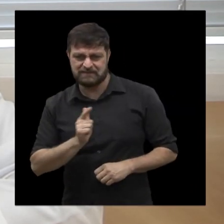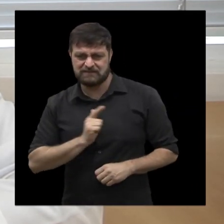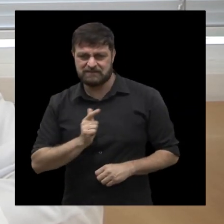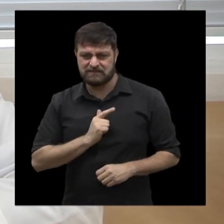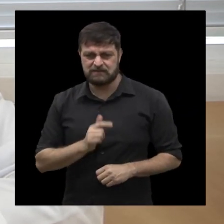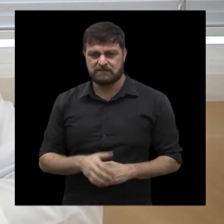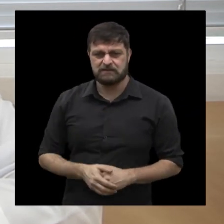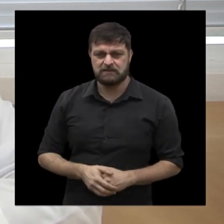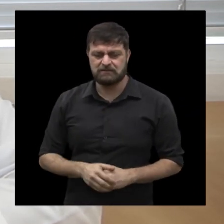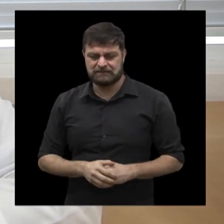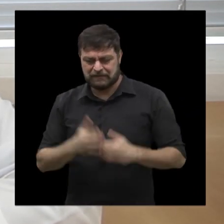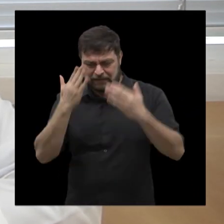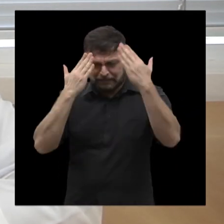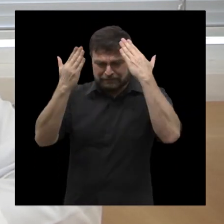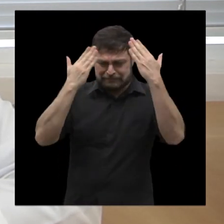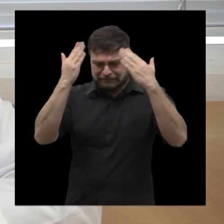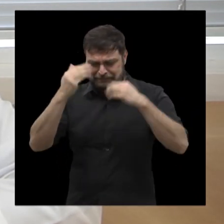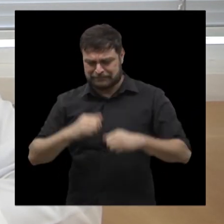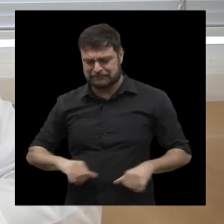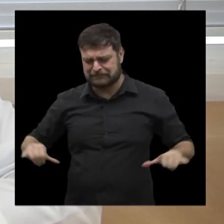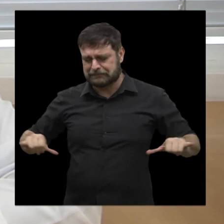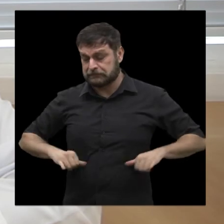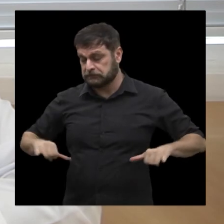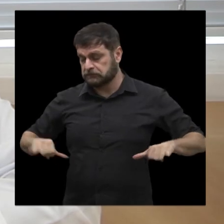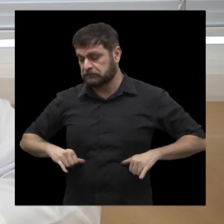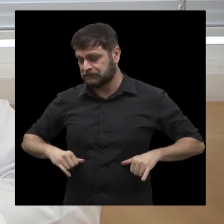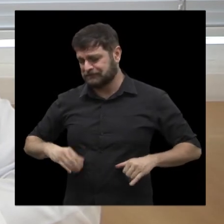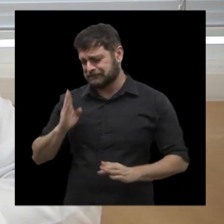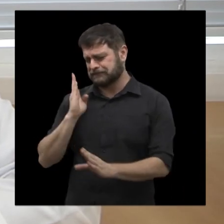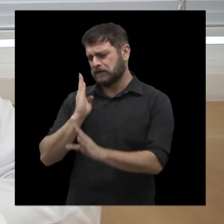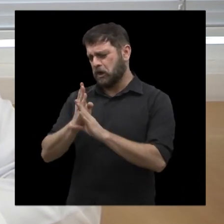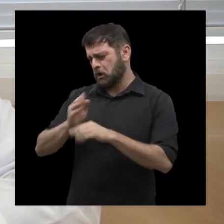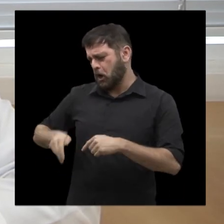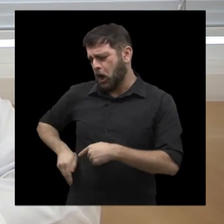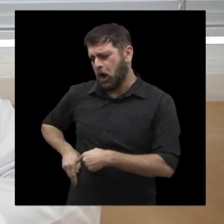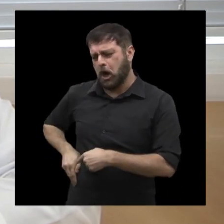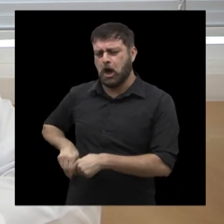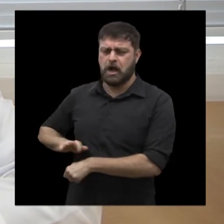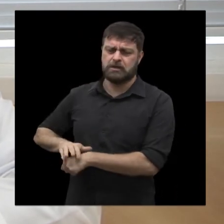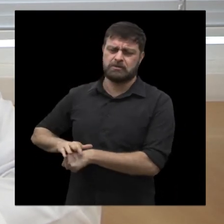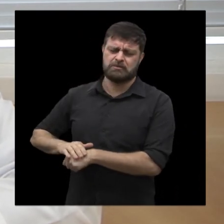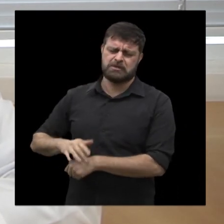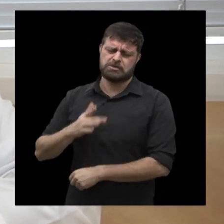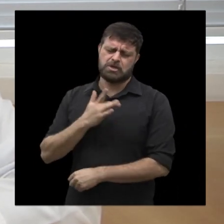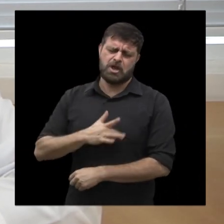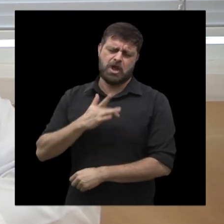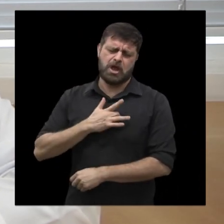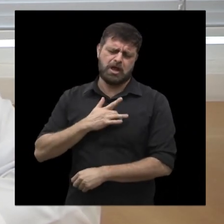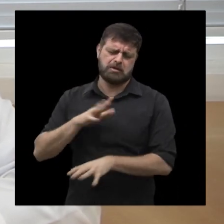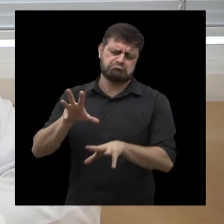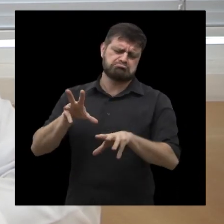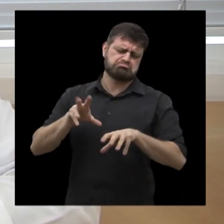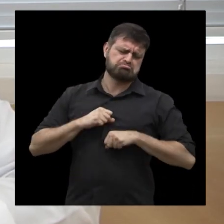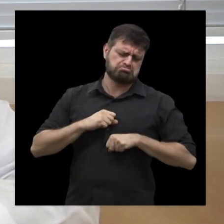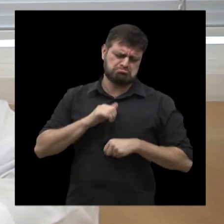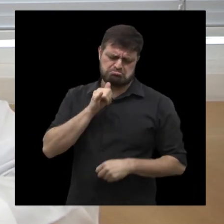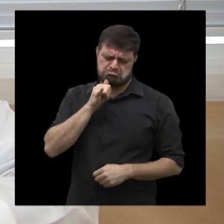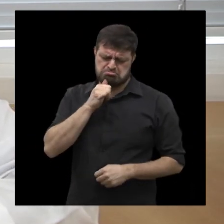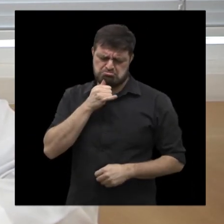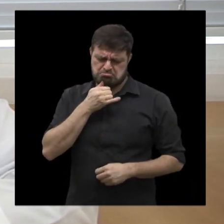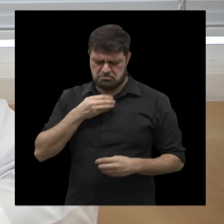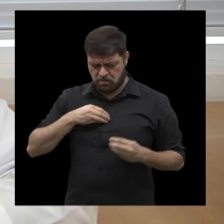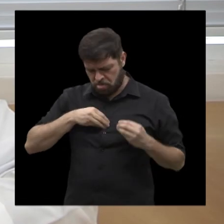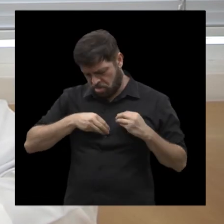nos aspectos psicológicos desde o momento da descoberta da sua doença até o momento de